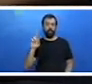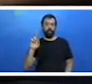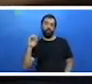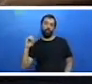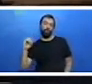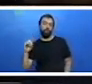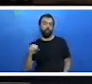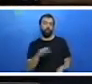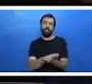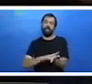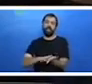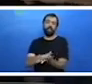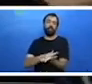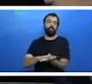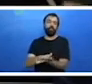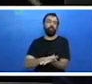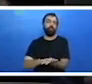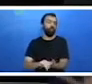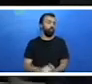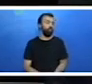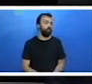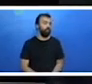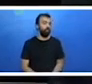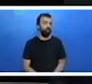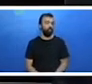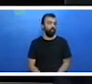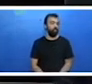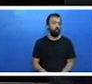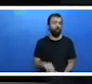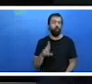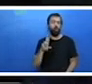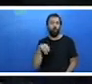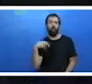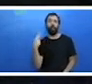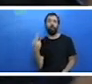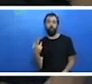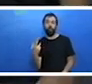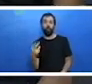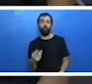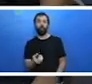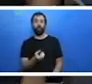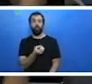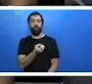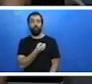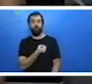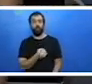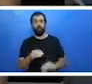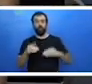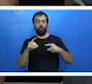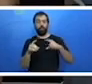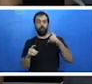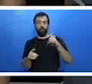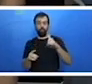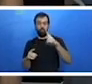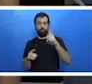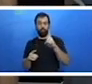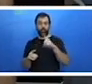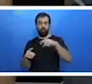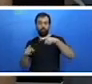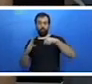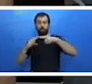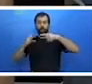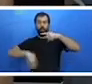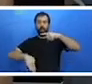Ou que o número é menor que a unidade. Quando o número for menor que 1, ele vai começar com 0. Porque